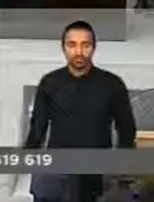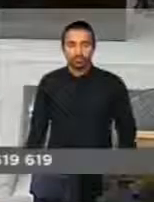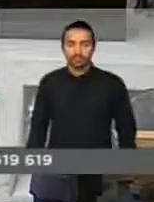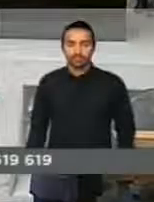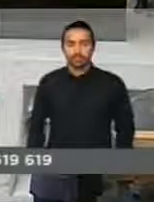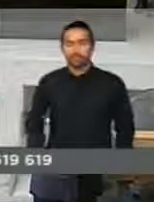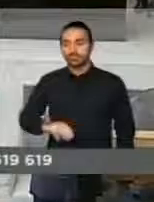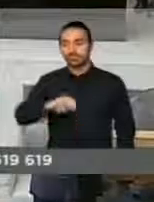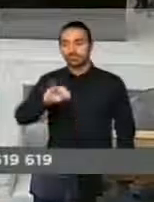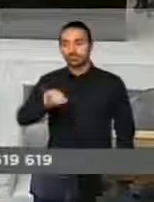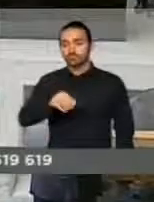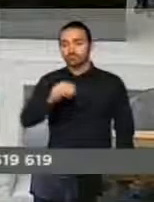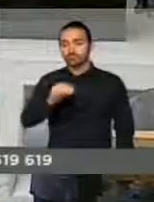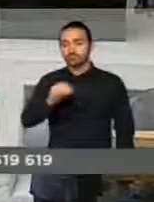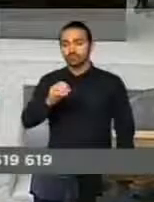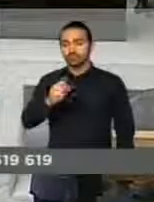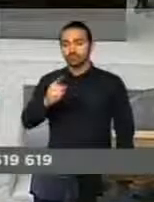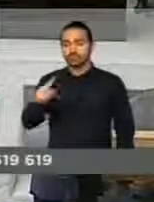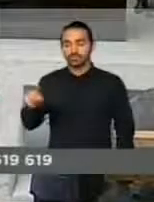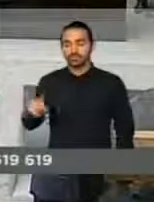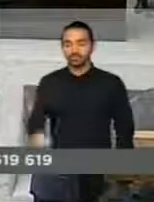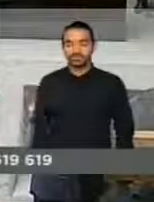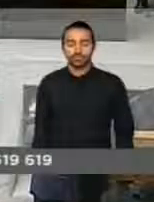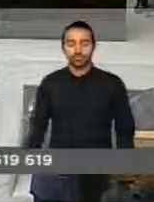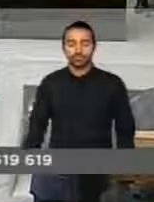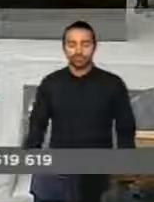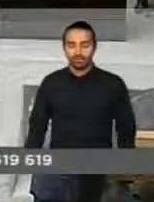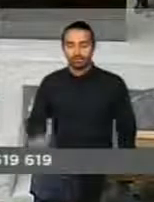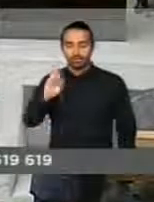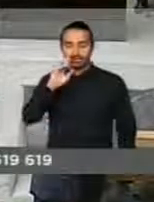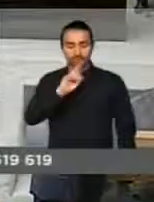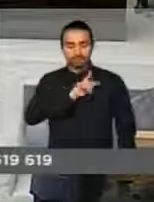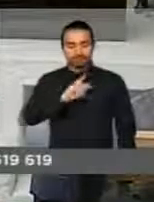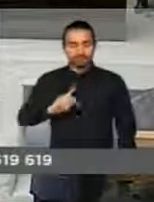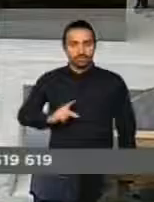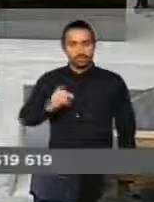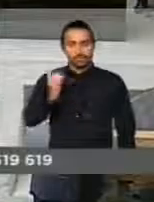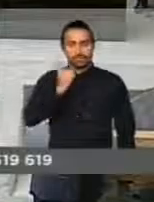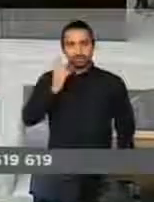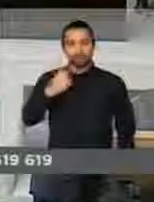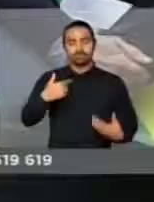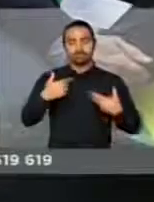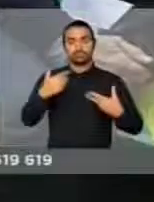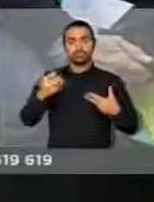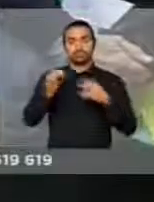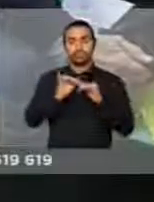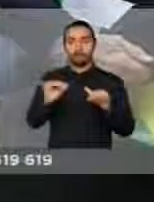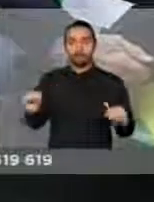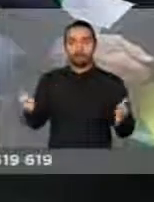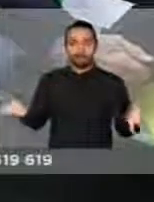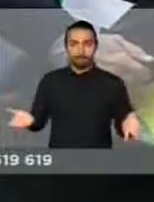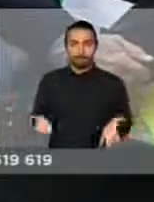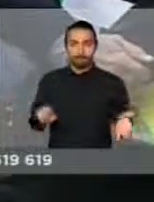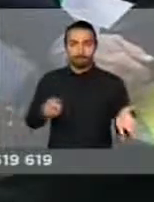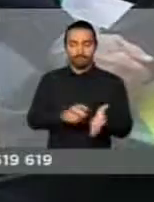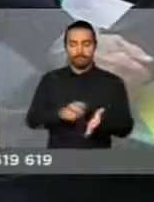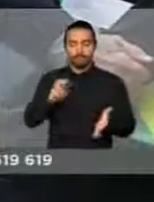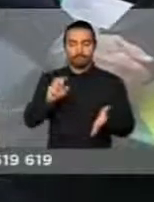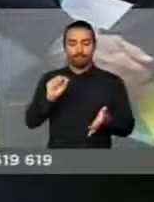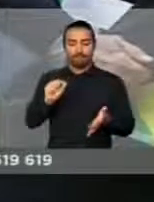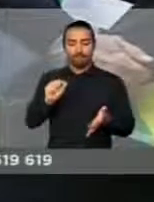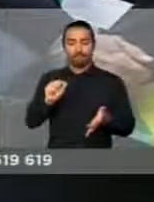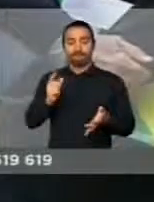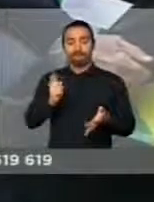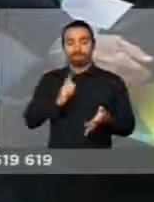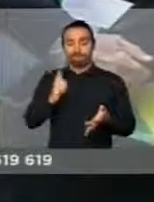Deputado João Fernando, um minuto. Senhor presidente, senhores deputados, eu gostaria de fazer aqui um registro na manhã de hoje, que hoje